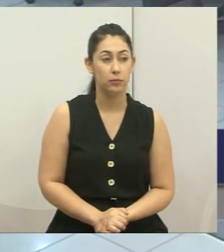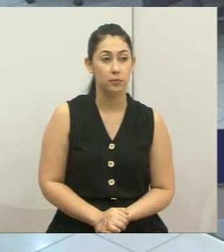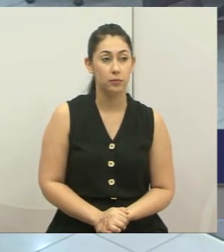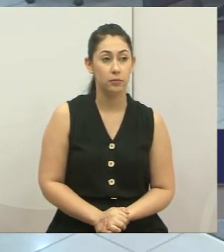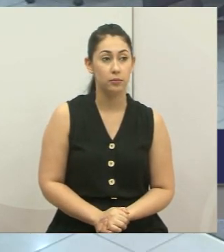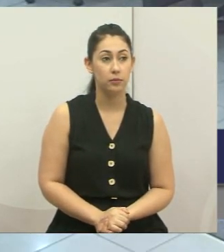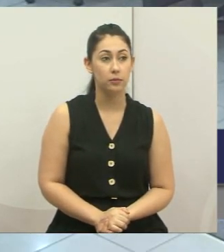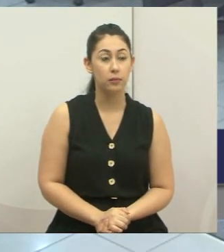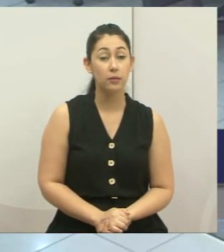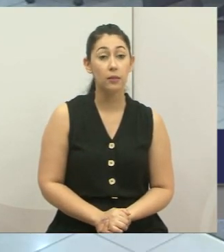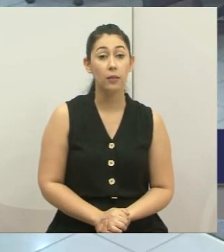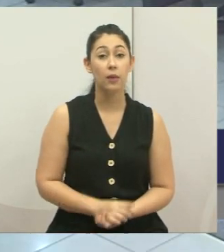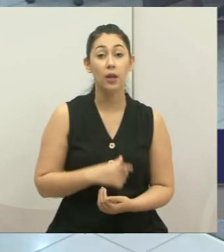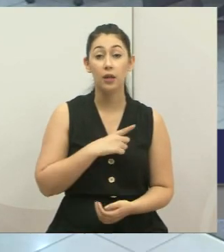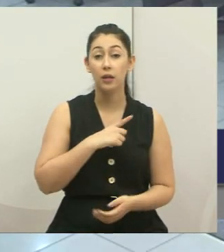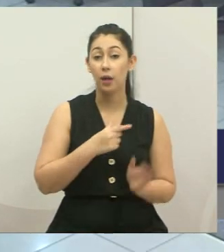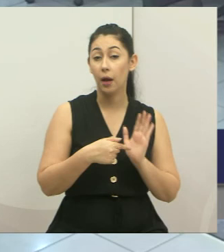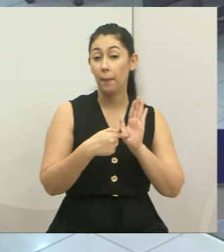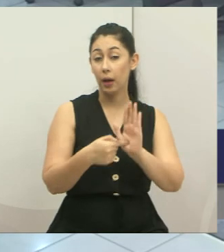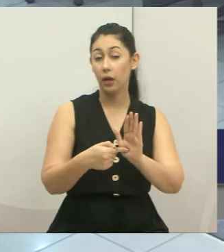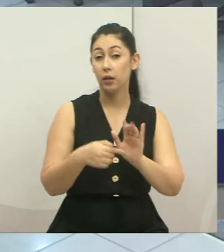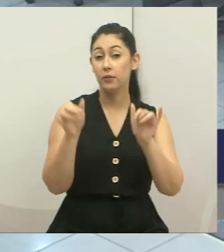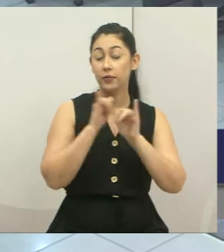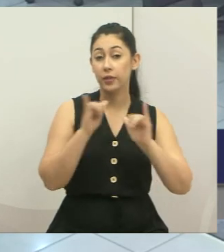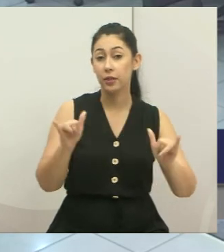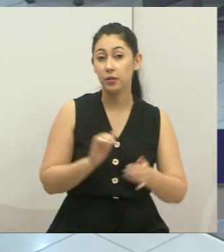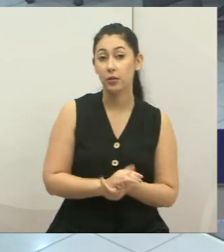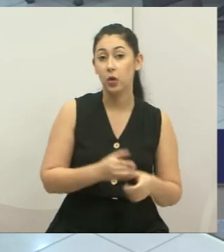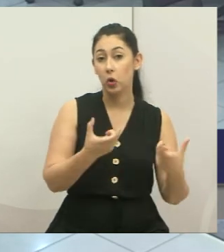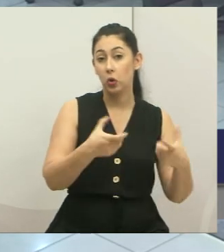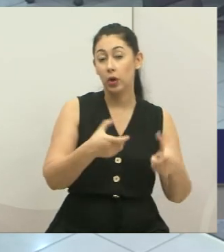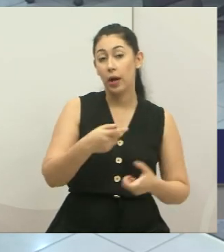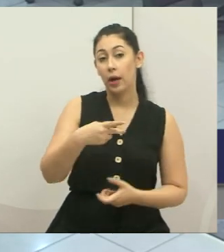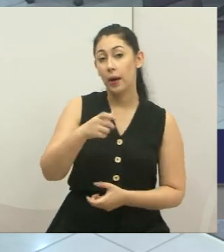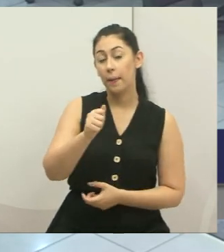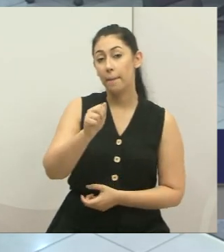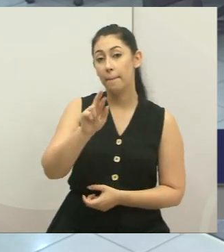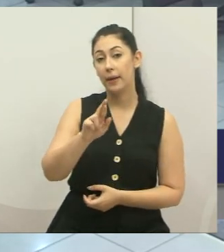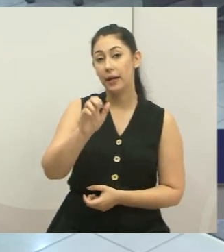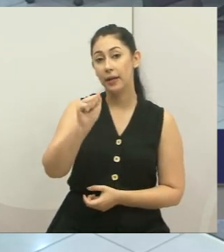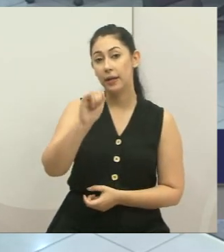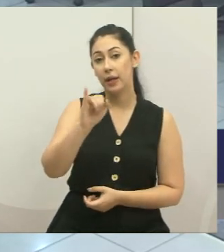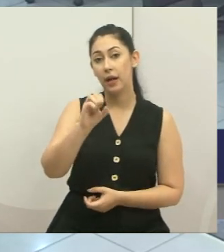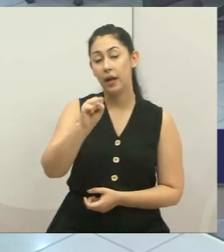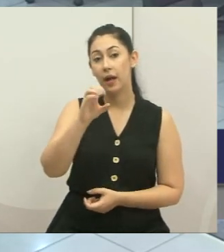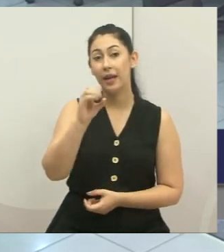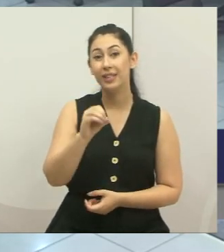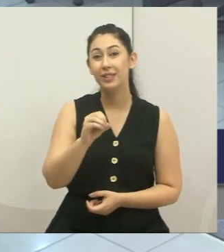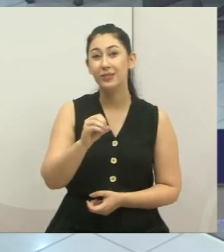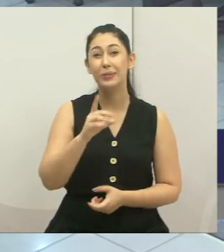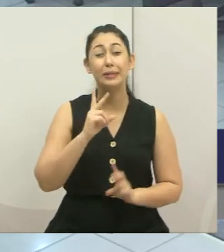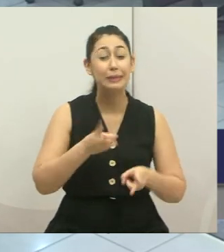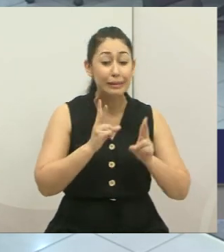Temos aqui uma manifestação dizendo que no Jardim Paraíso falta água todo final de semana. Nós